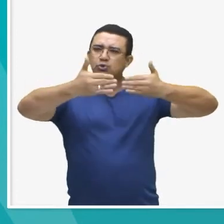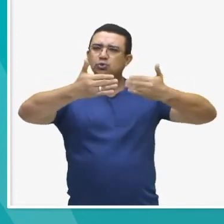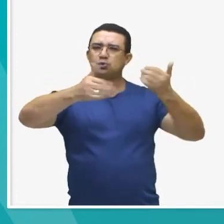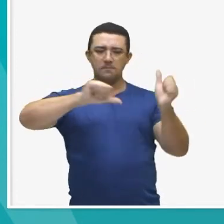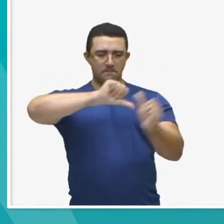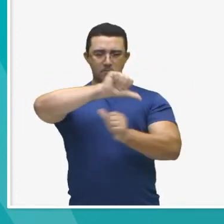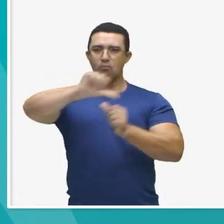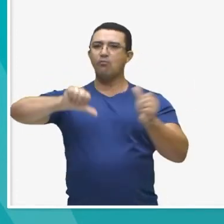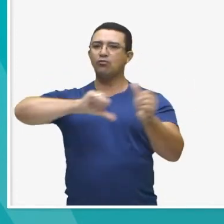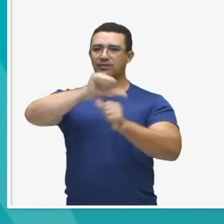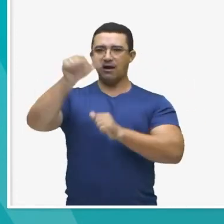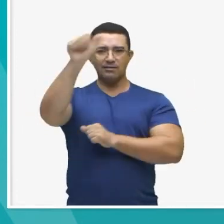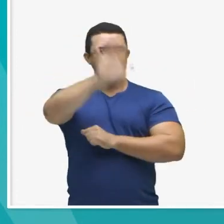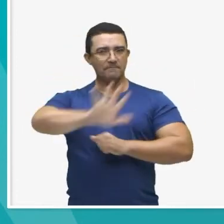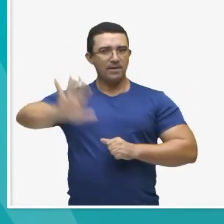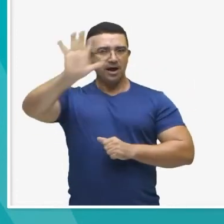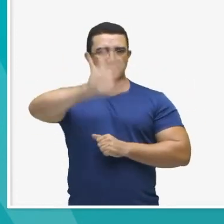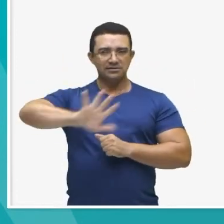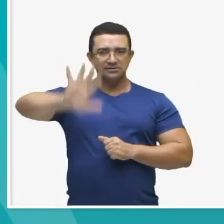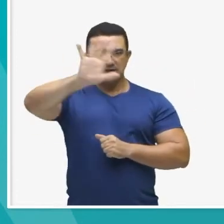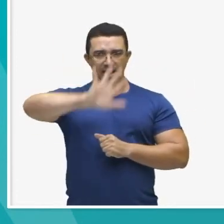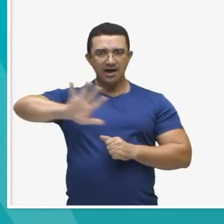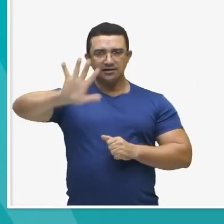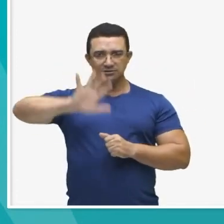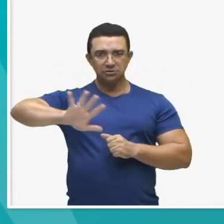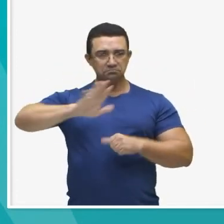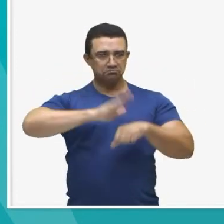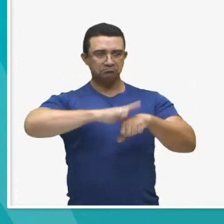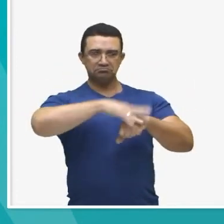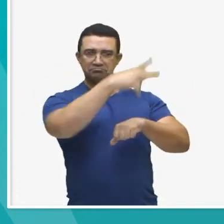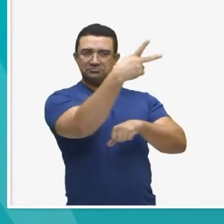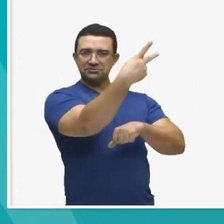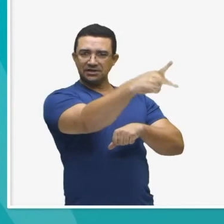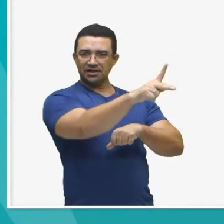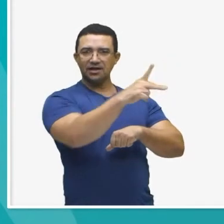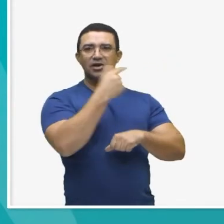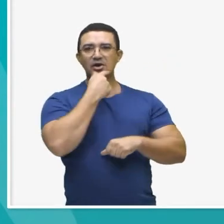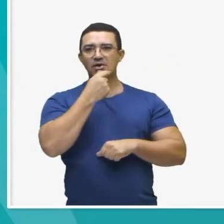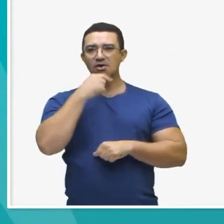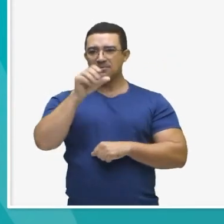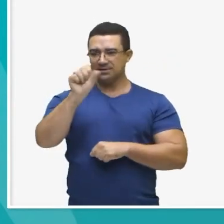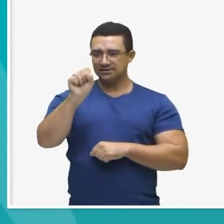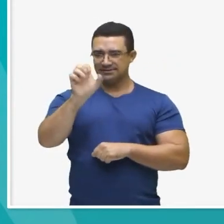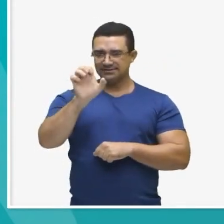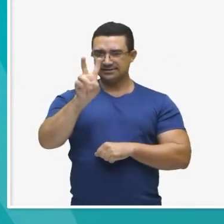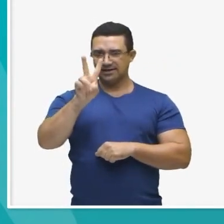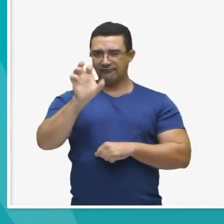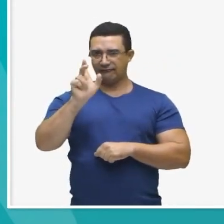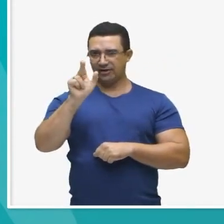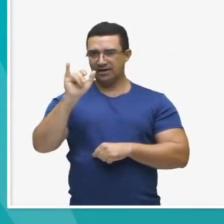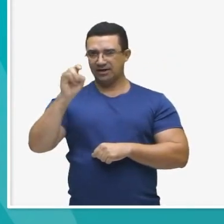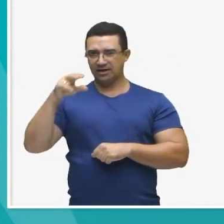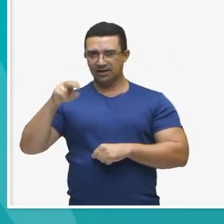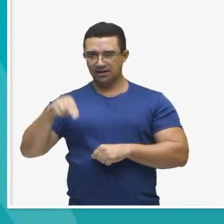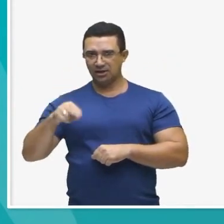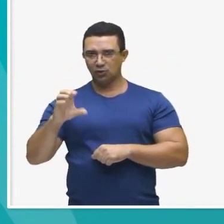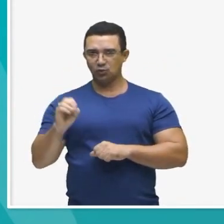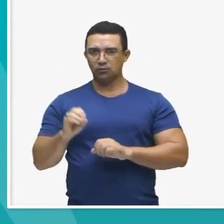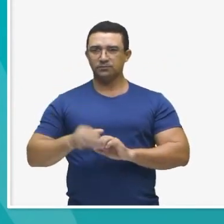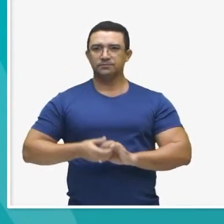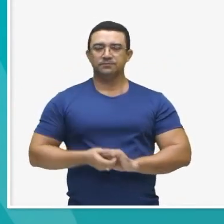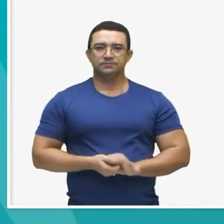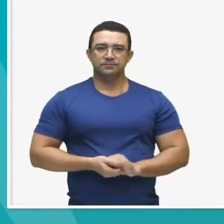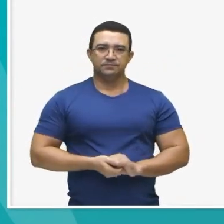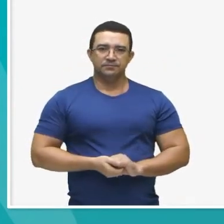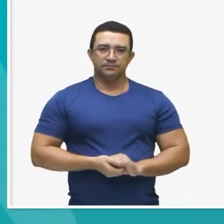pode acompanhar. Mas, né, embora ele vá se dando conta de que sim, a paisagem vai mudando, a gente não